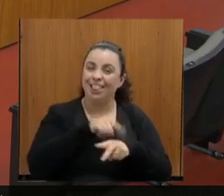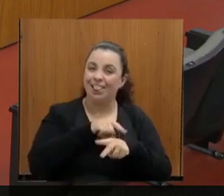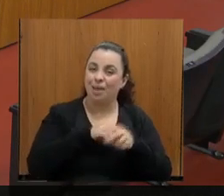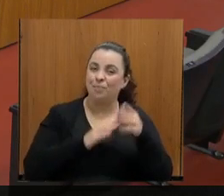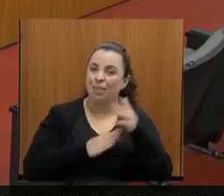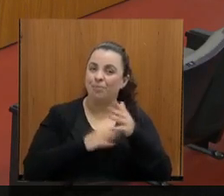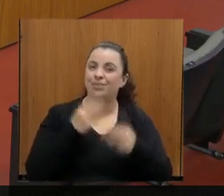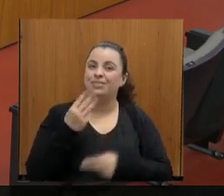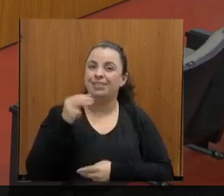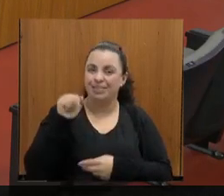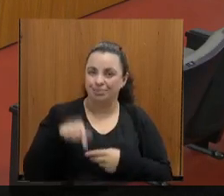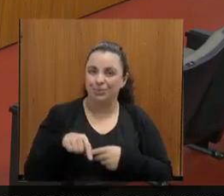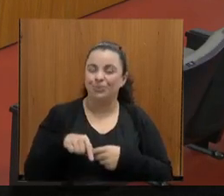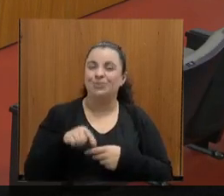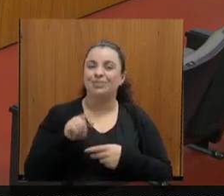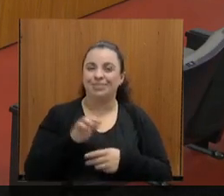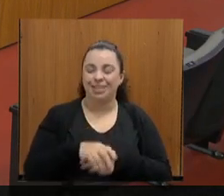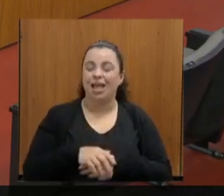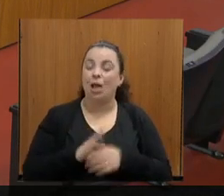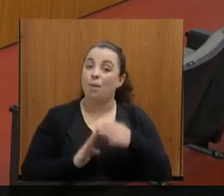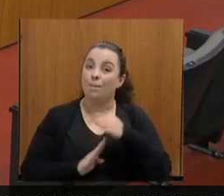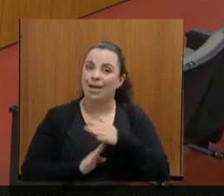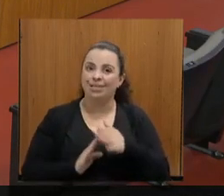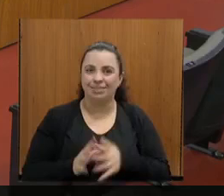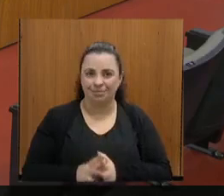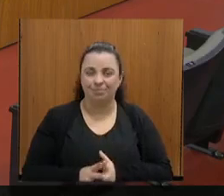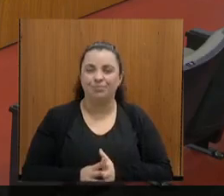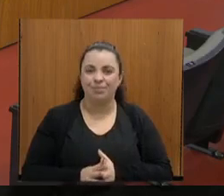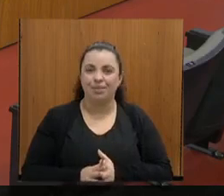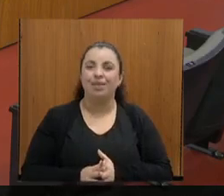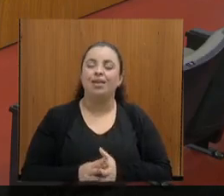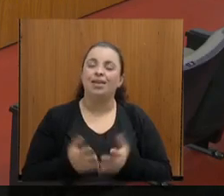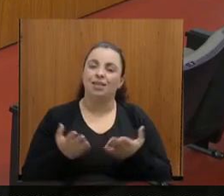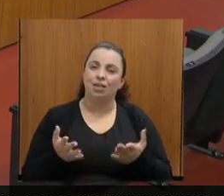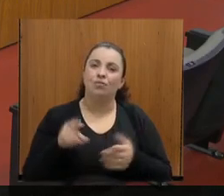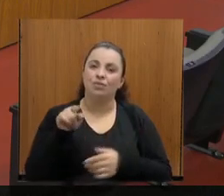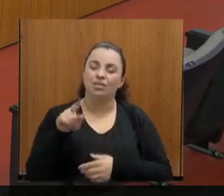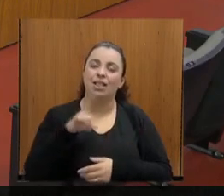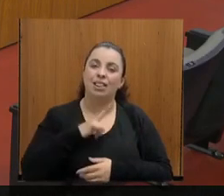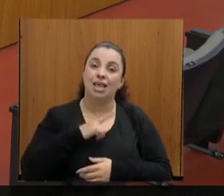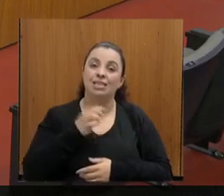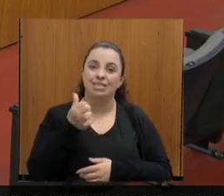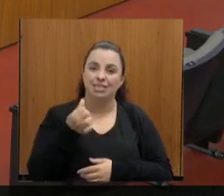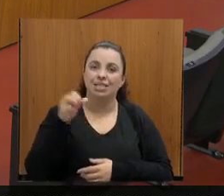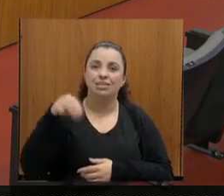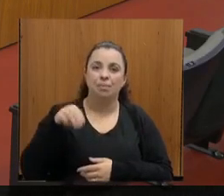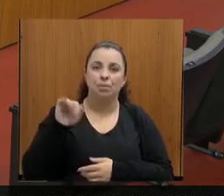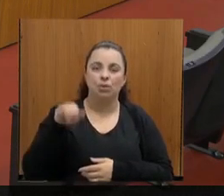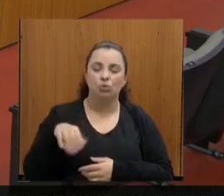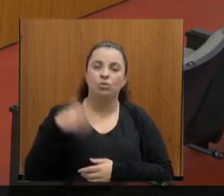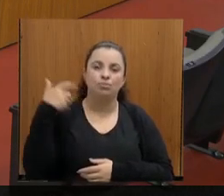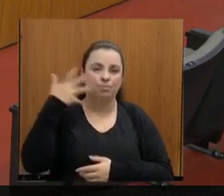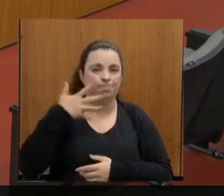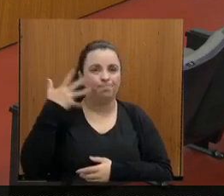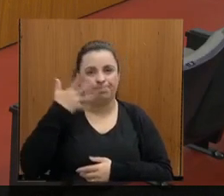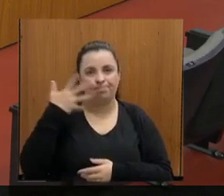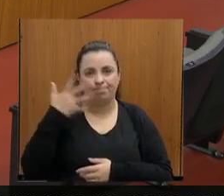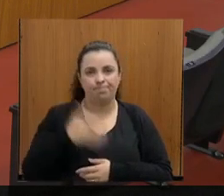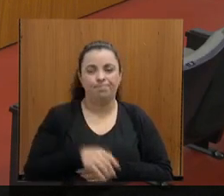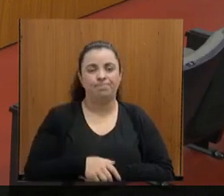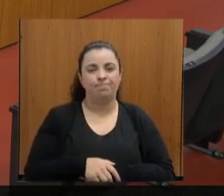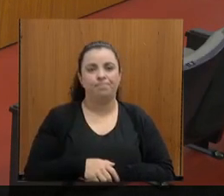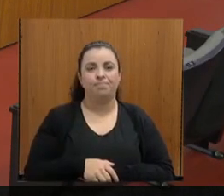outro é o tempo máximo que nós estamos colocando e portanto Deputado terá seis minutos o